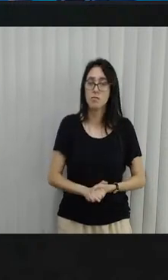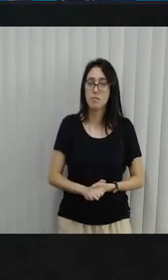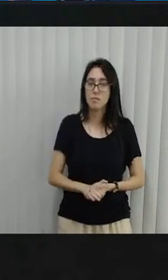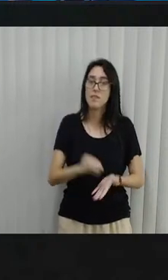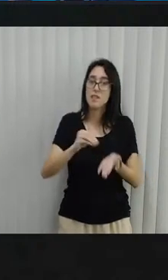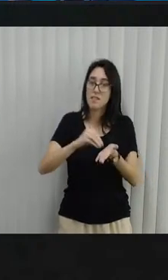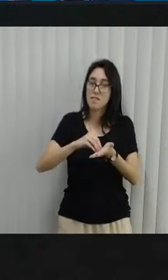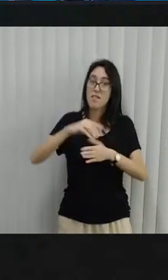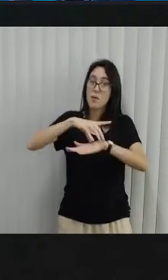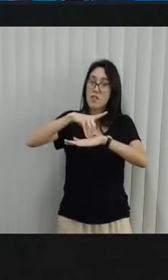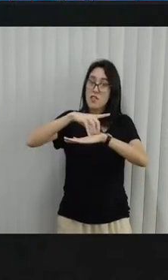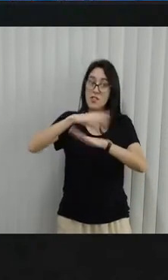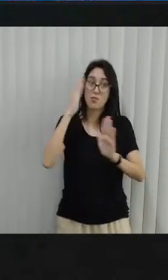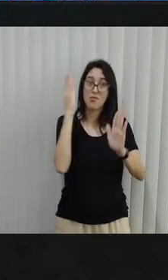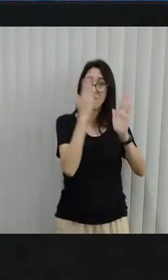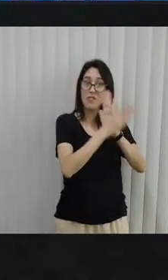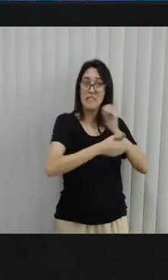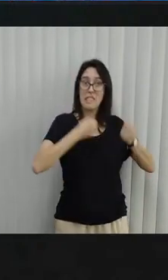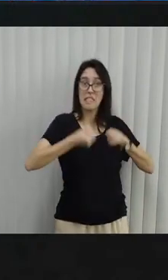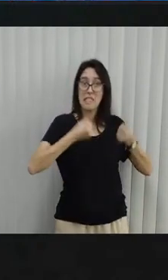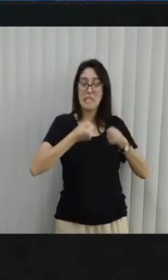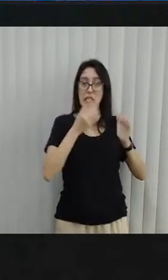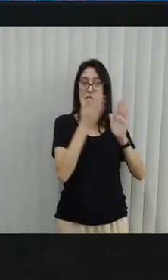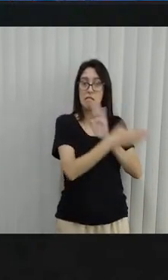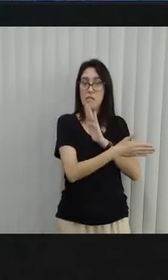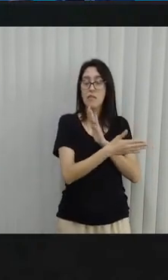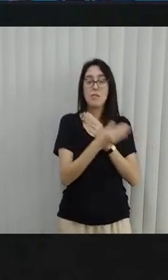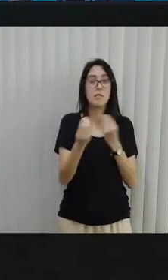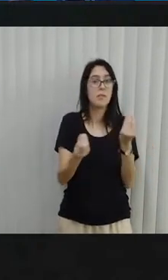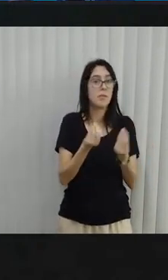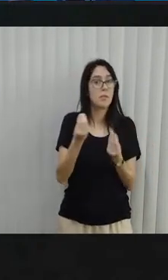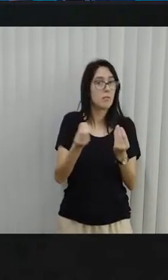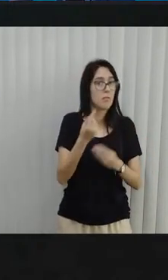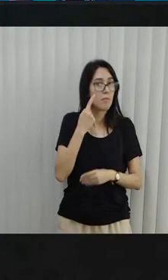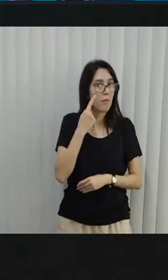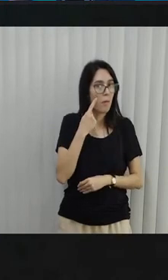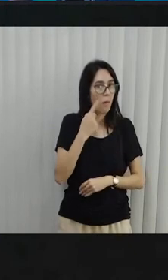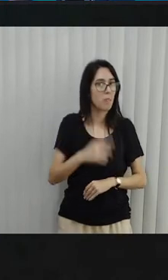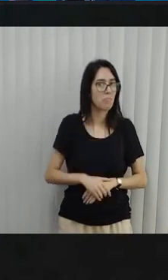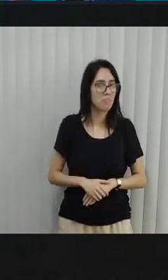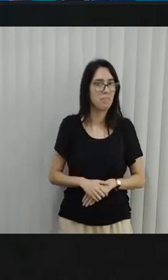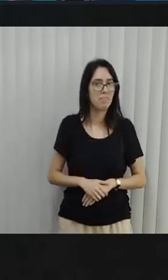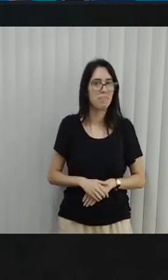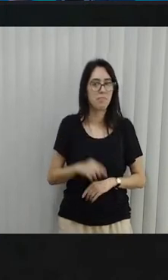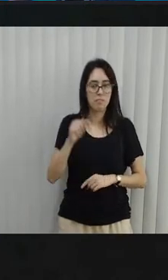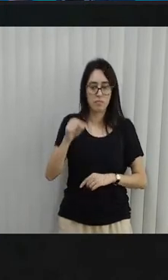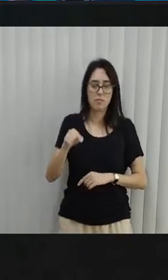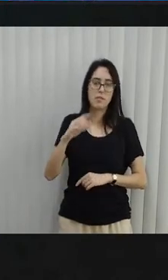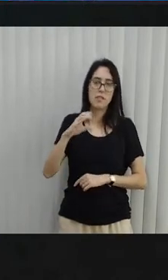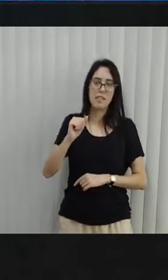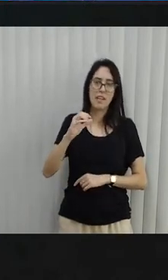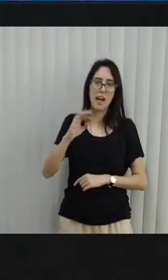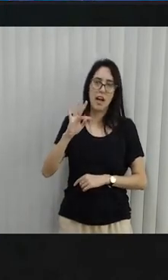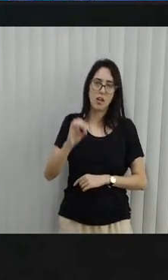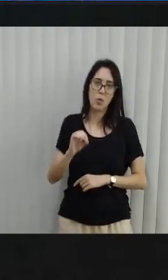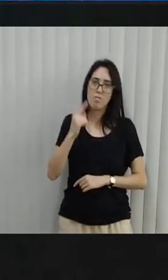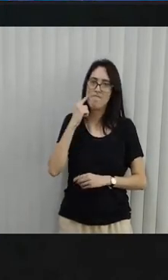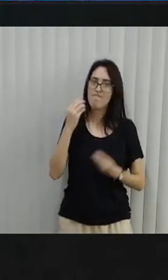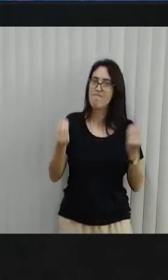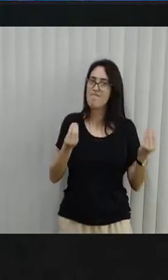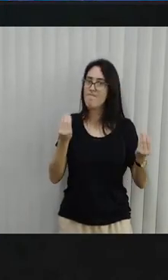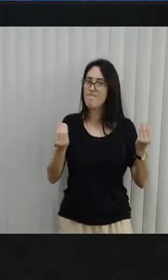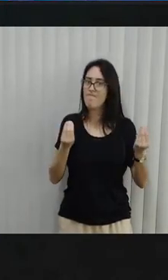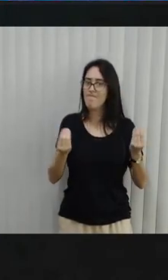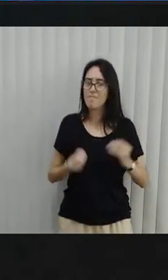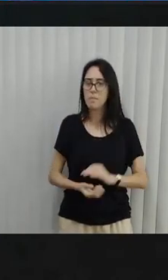Dino escapar desse cacto. Exatamente. Cara. Se fosse um pedaço de bolo aí, eu acho que nem precisava, mas é um cacto, tem que... Um cacto não dá, né?